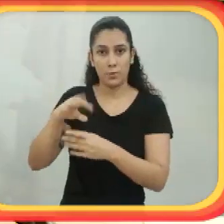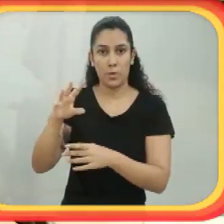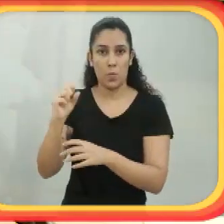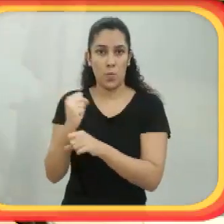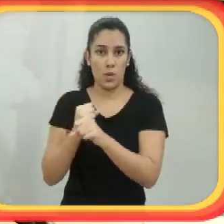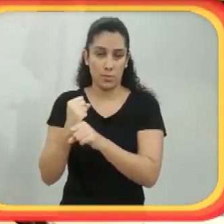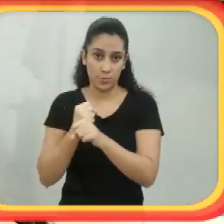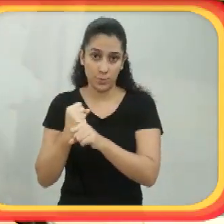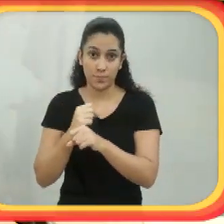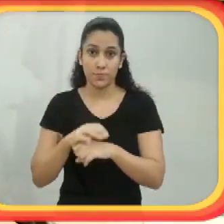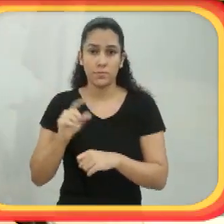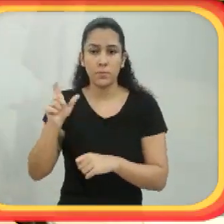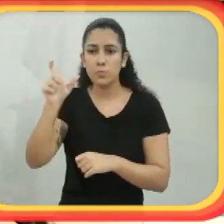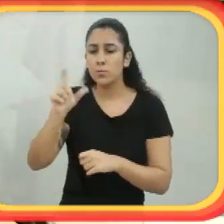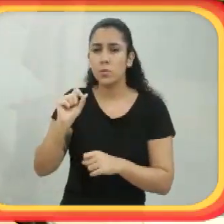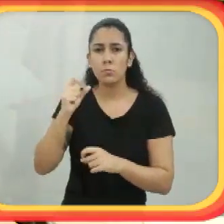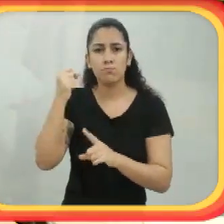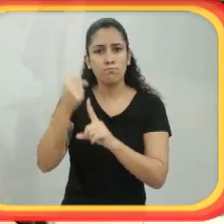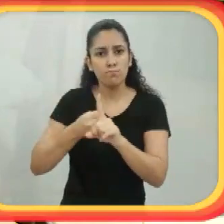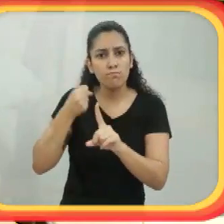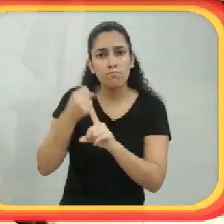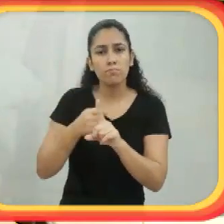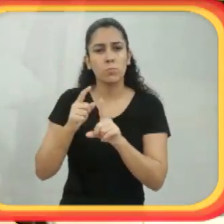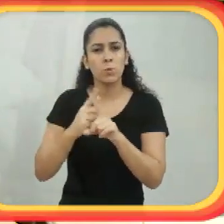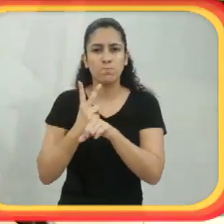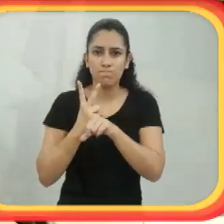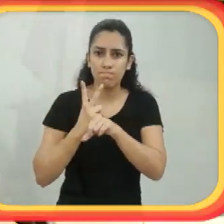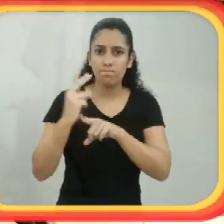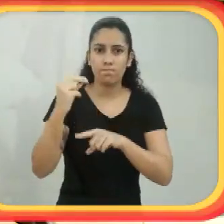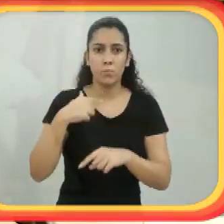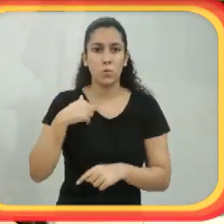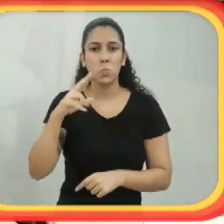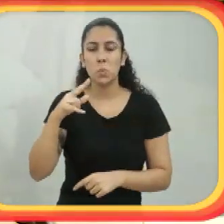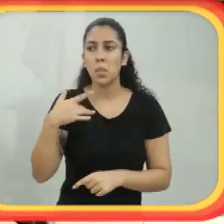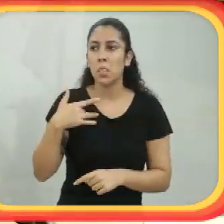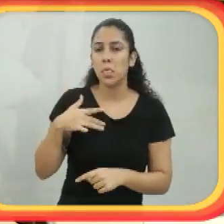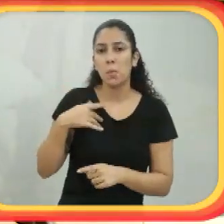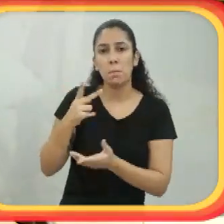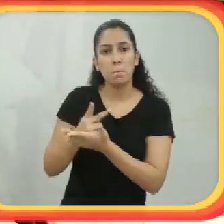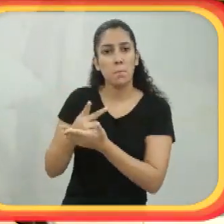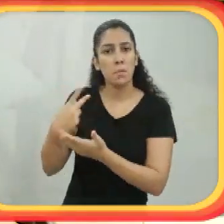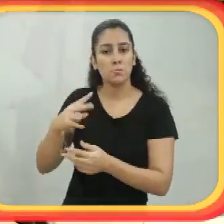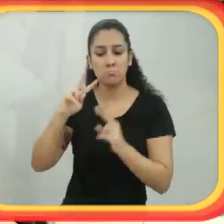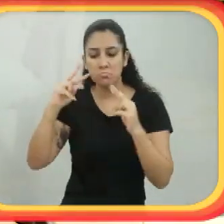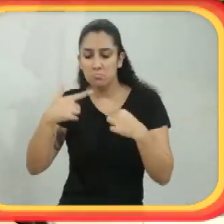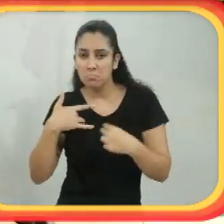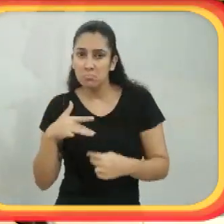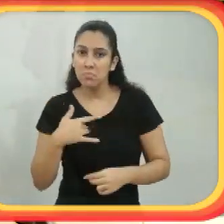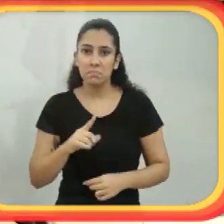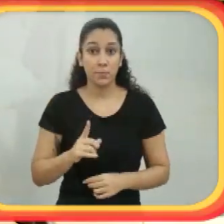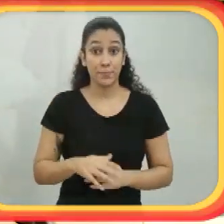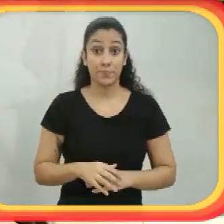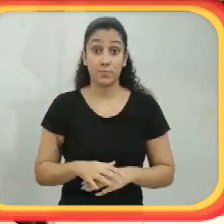e se revelou uma pessoa incrivelmente lutadora,